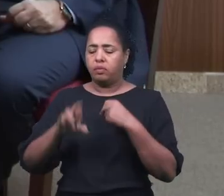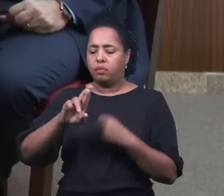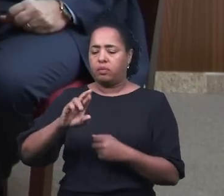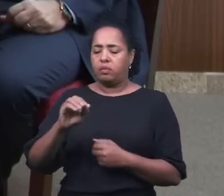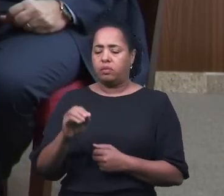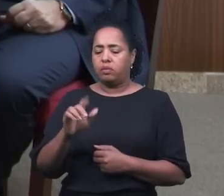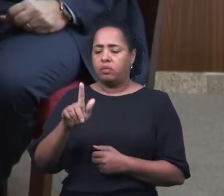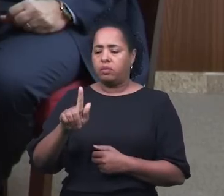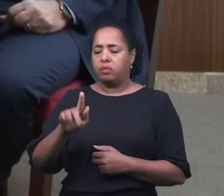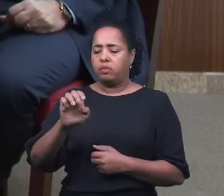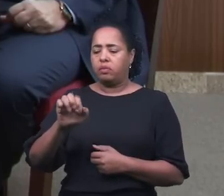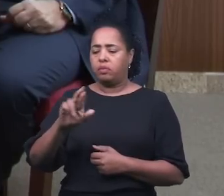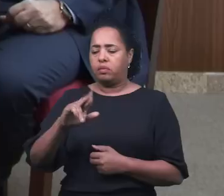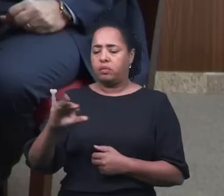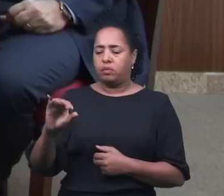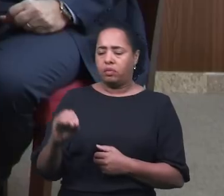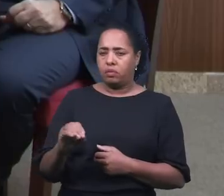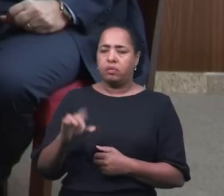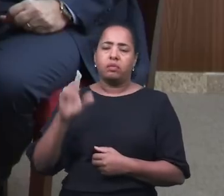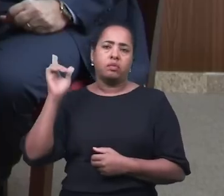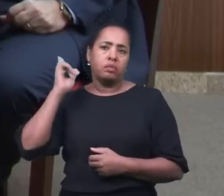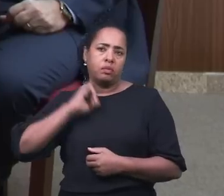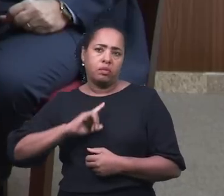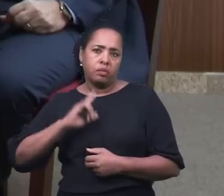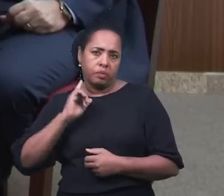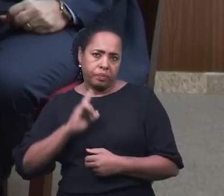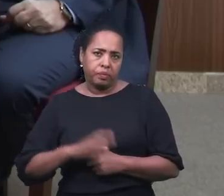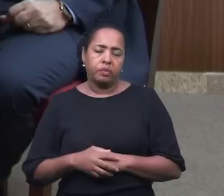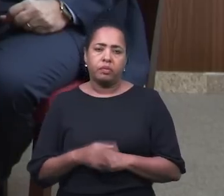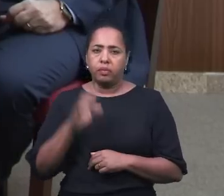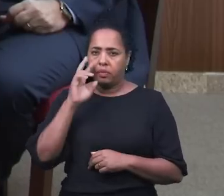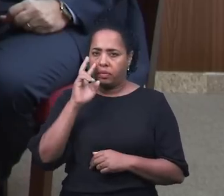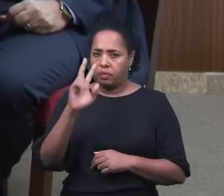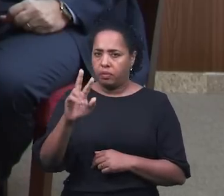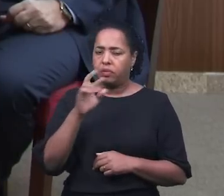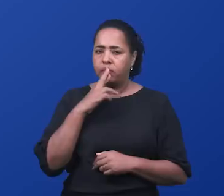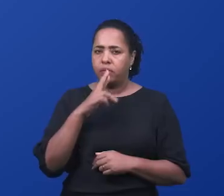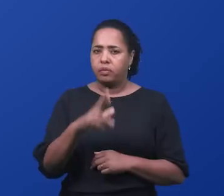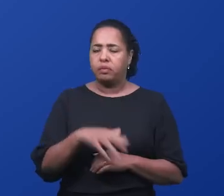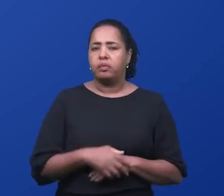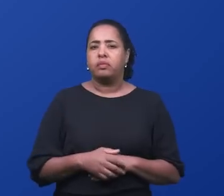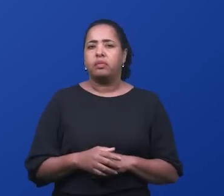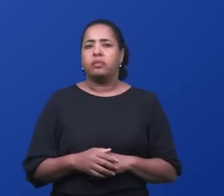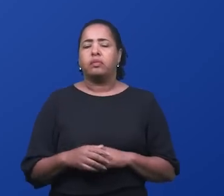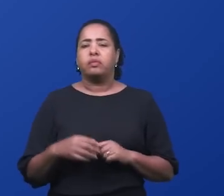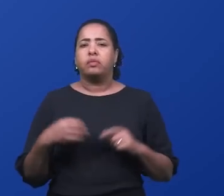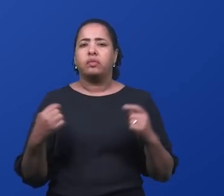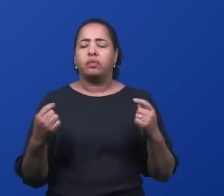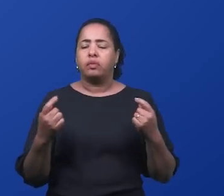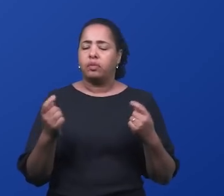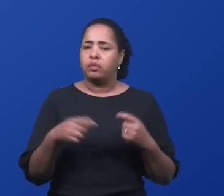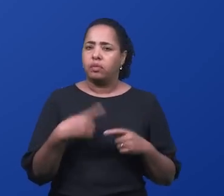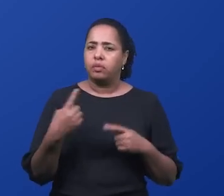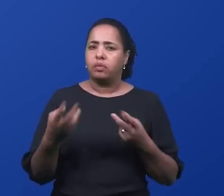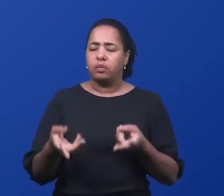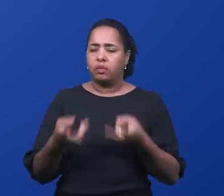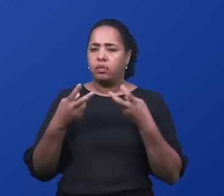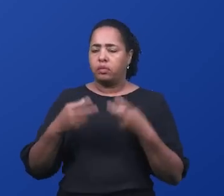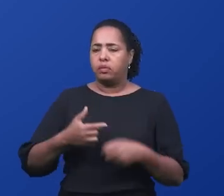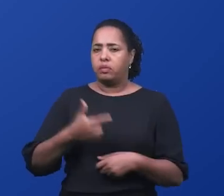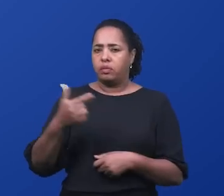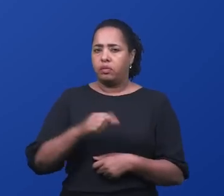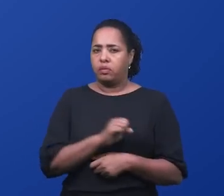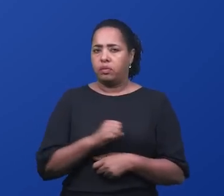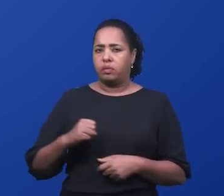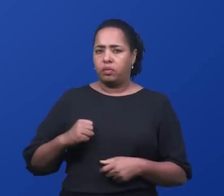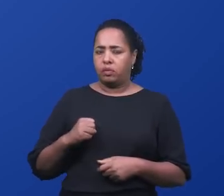Rogério Malaquias, de Betim, Minas Gerais. Vamos prestar atenção nas respostas. Nós podemos observar em 2 Samuel